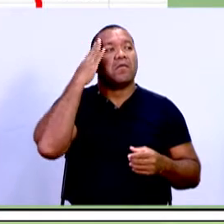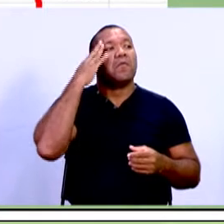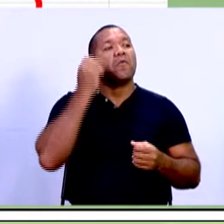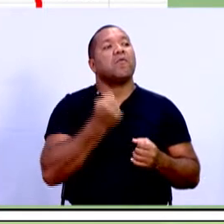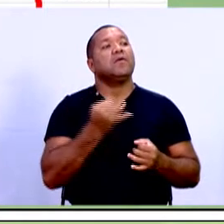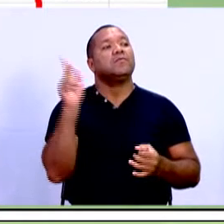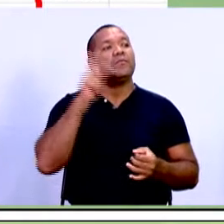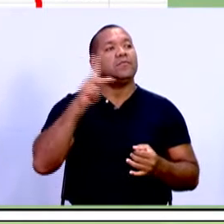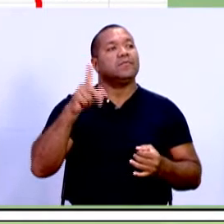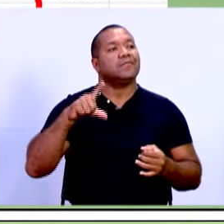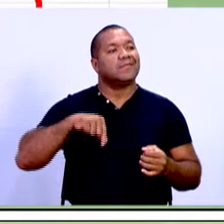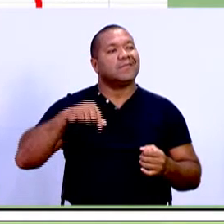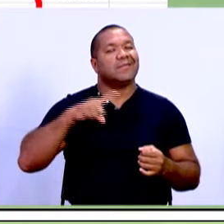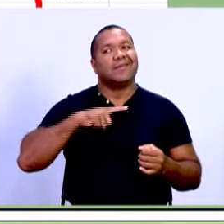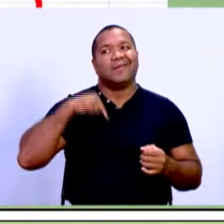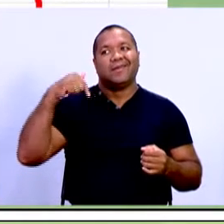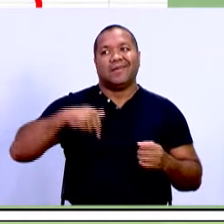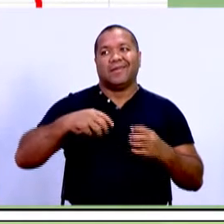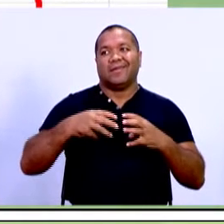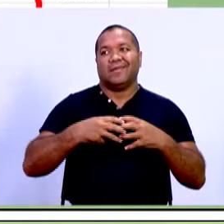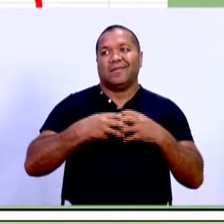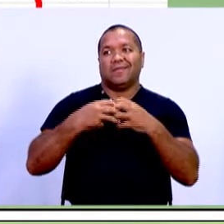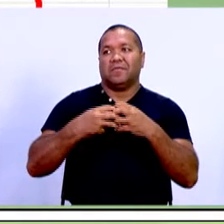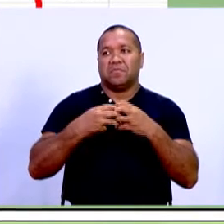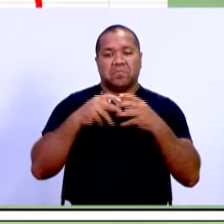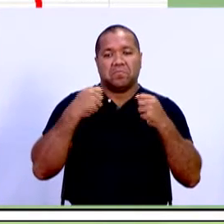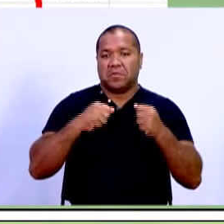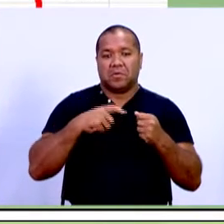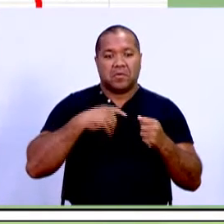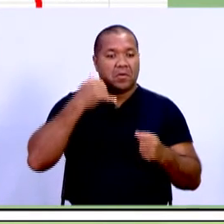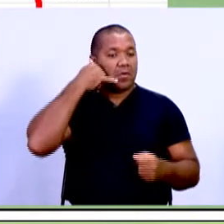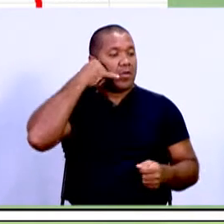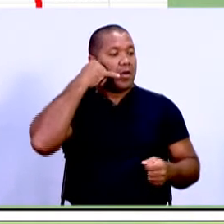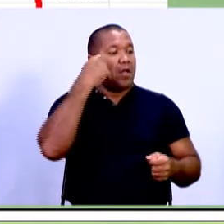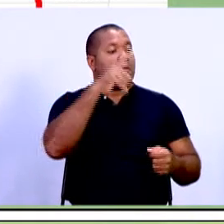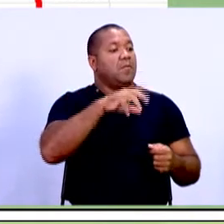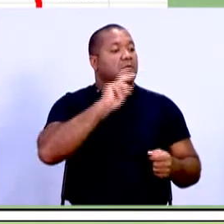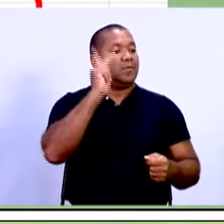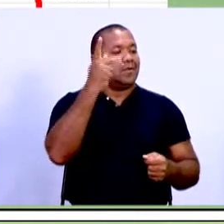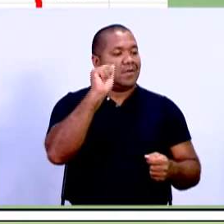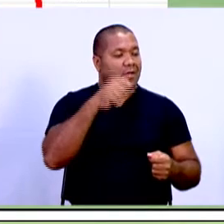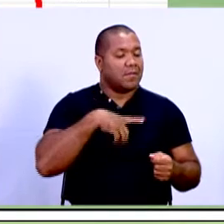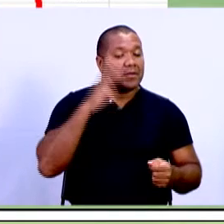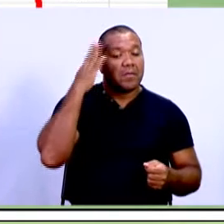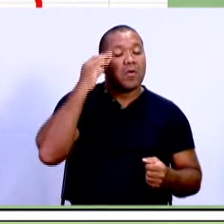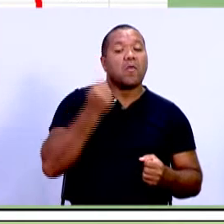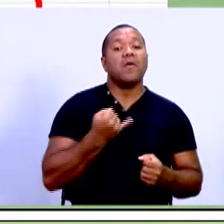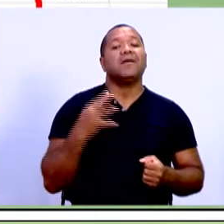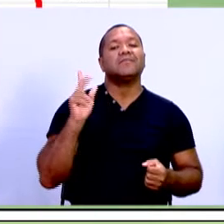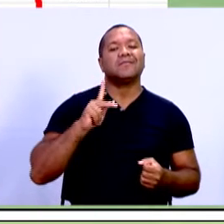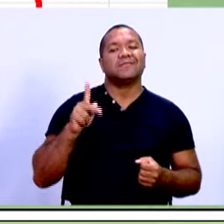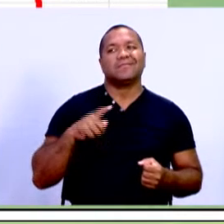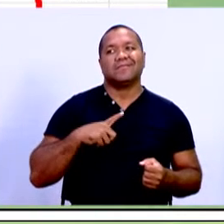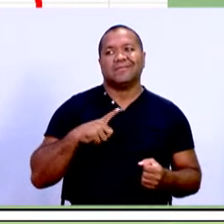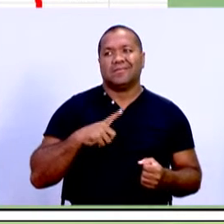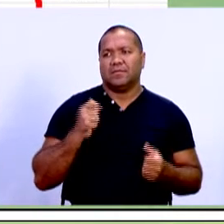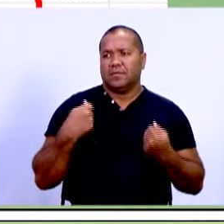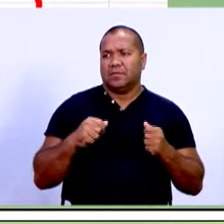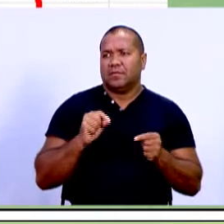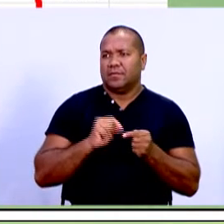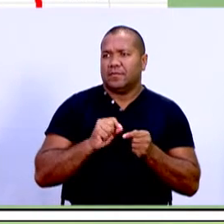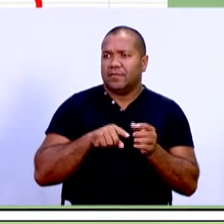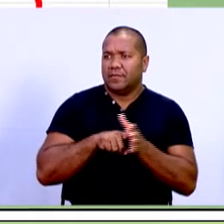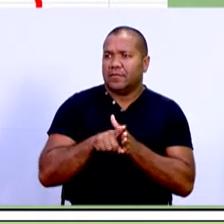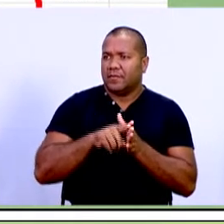Instituto Federal. Eu não vou precisar ligar lá para a moça do RH para ela me dizer quantos professores tem. Eu vou conseguir fazer isso de uma forma